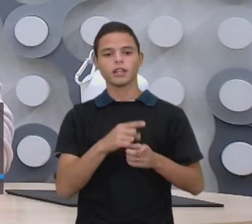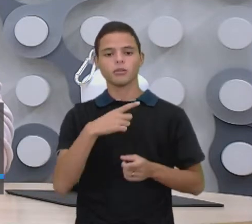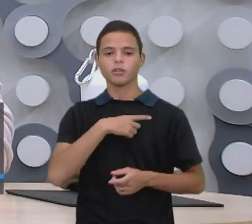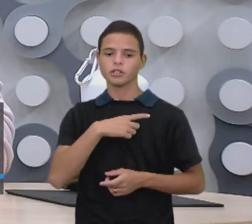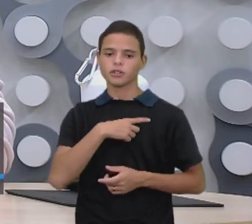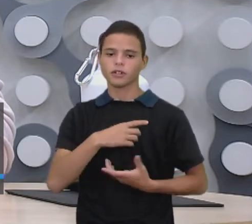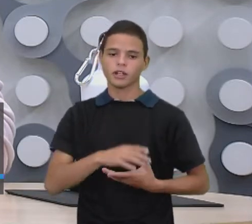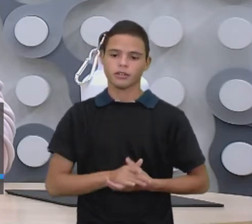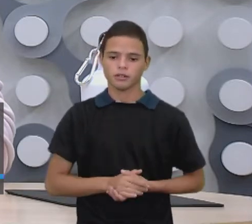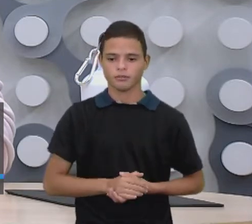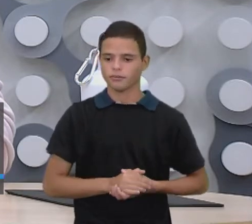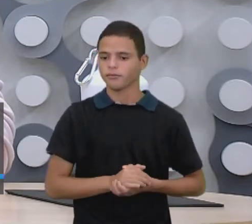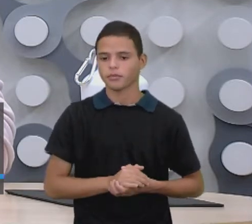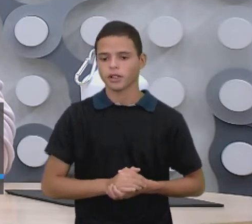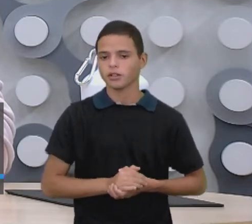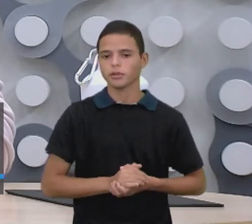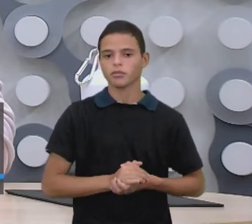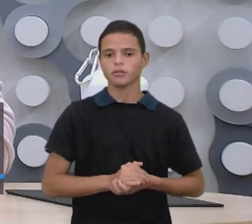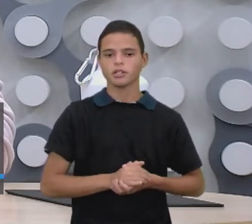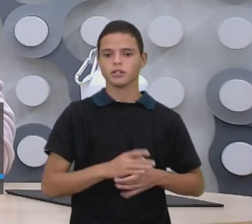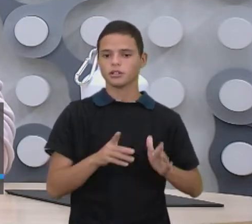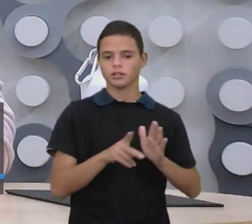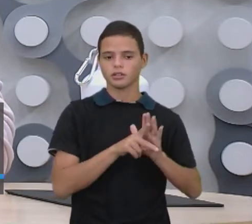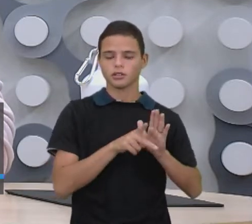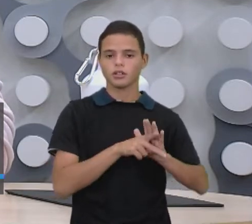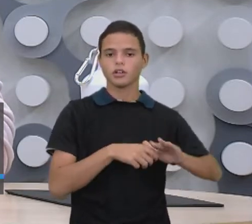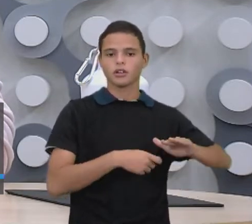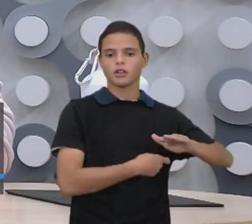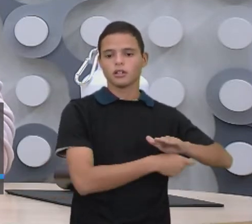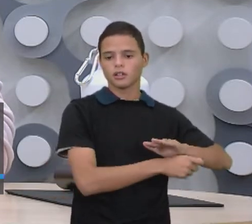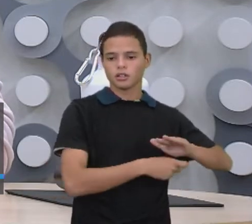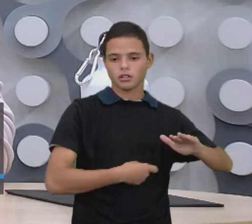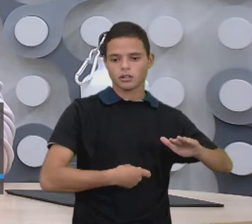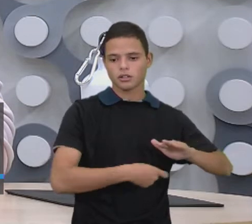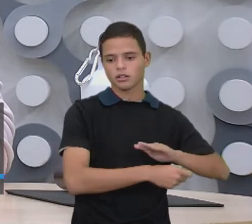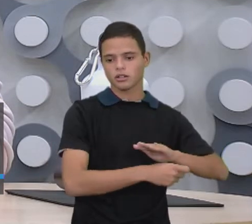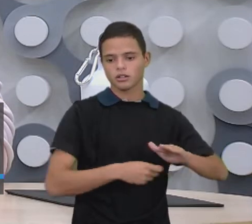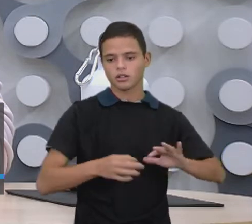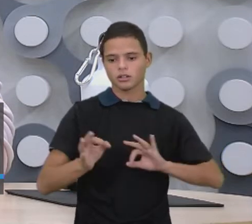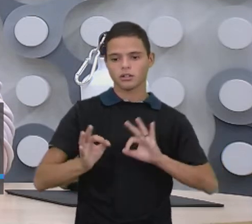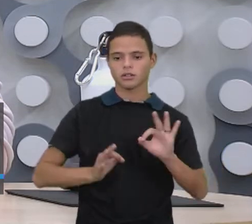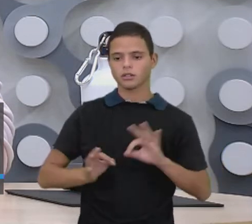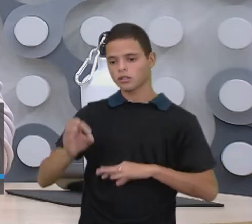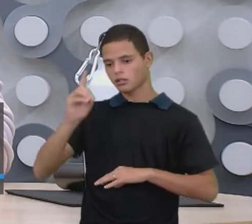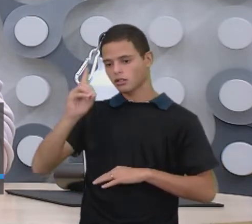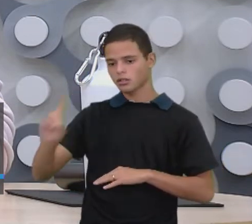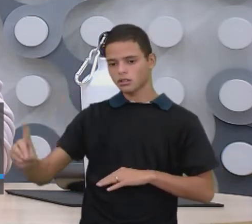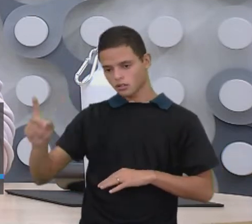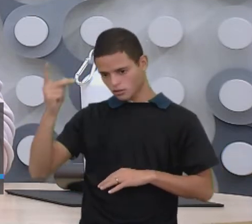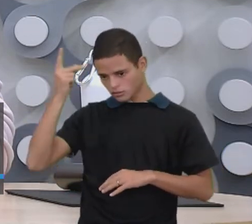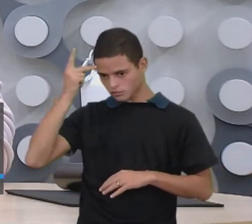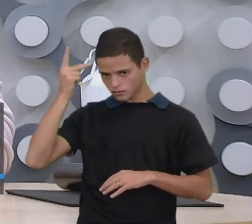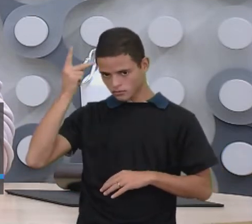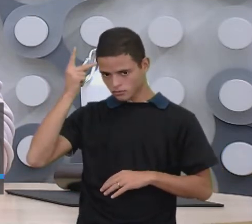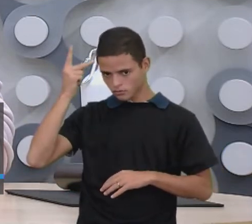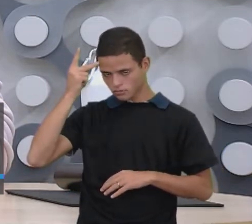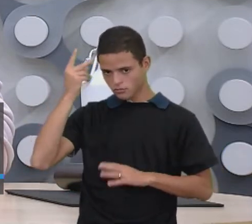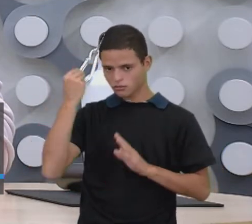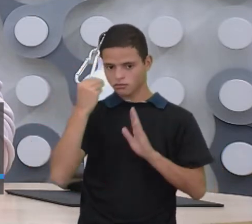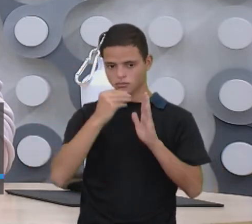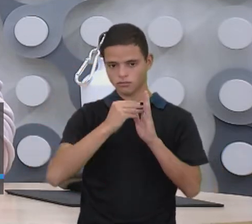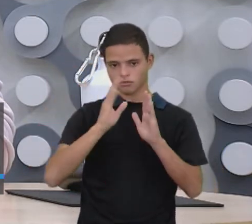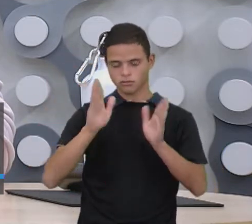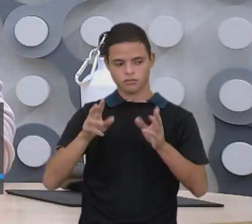São Paulo, eu vou estar investigando aqui o plano diretor de São Paulo. E eu coloquei o